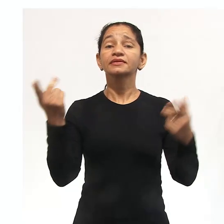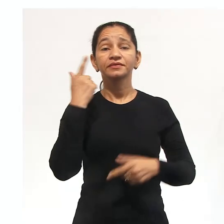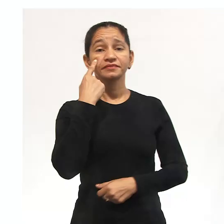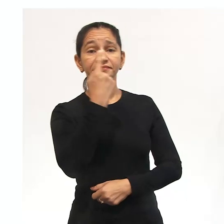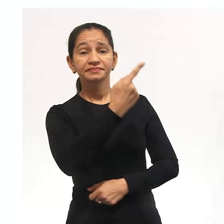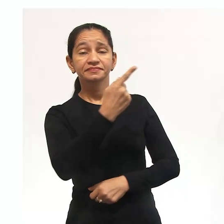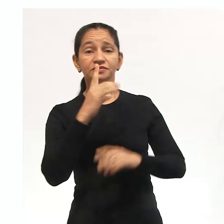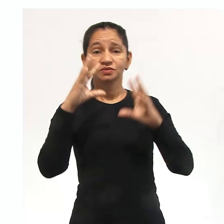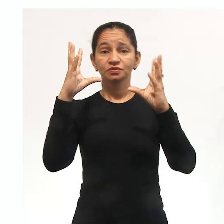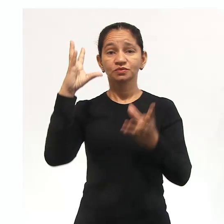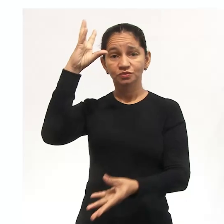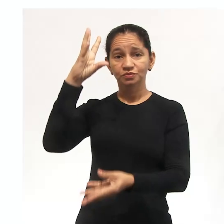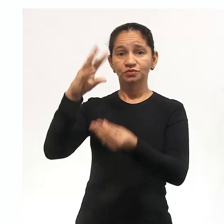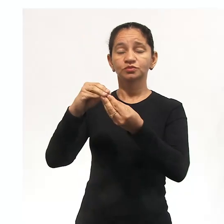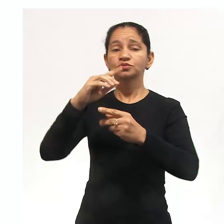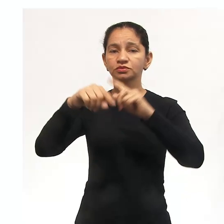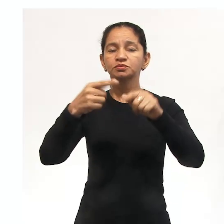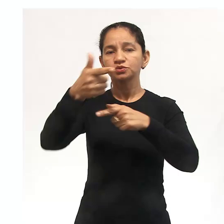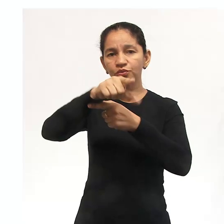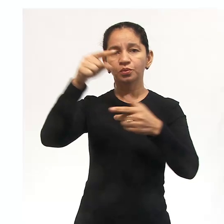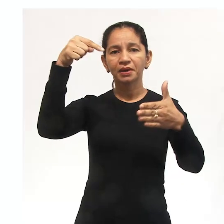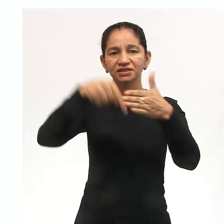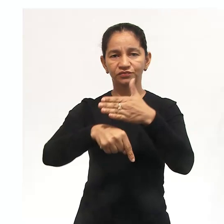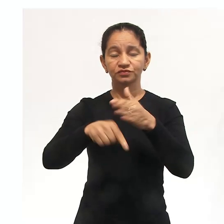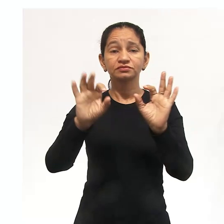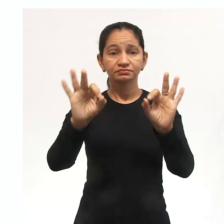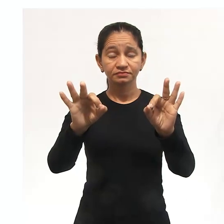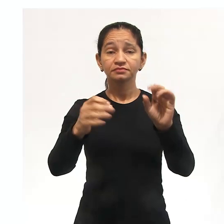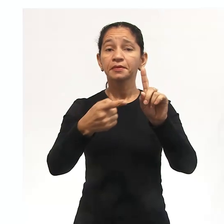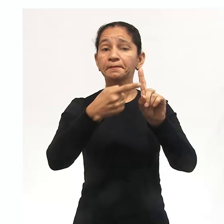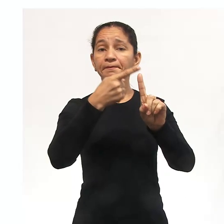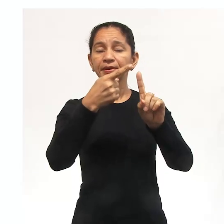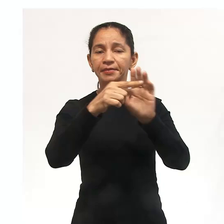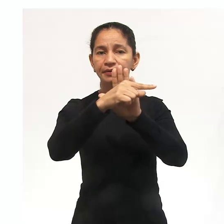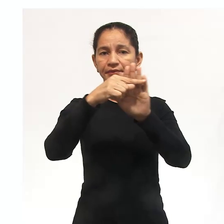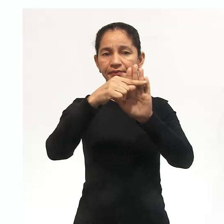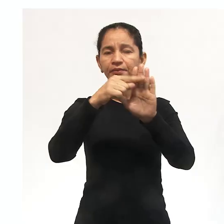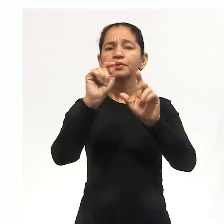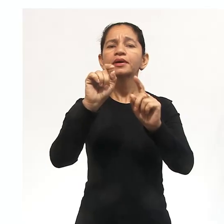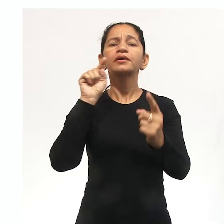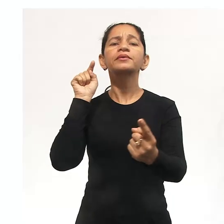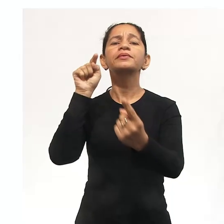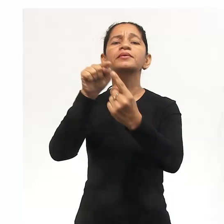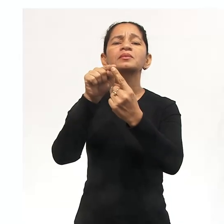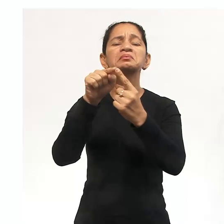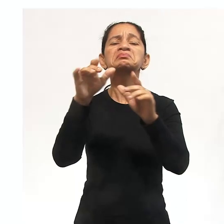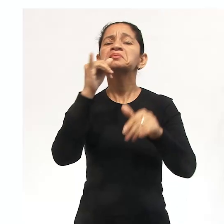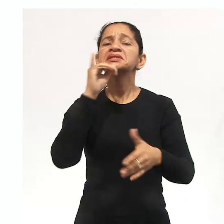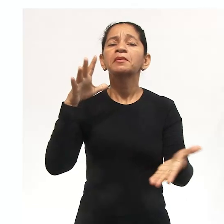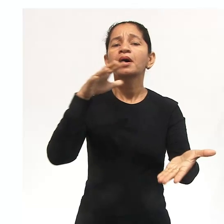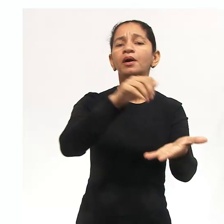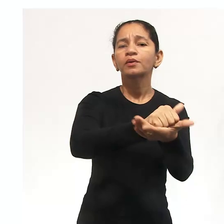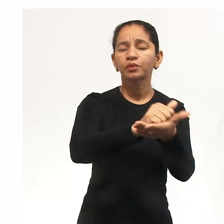pouco. Olha só que interessante. Primeiro ponto, a finalidade do sistema de registro de preço é garantir uma maior eficiência